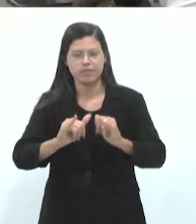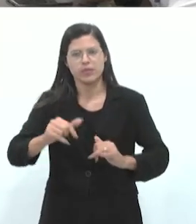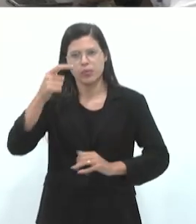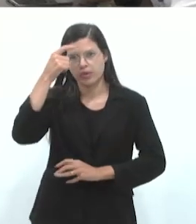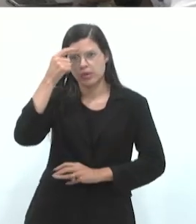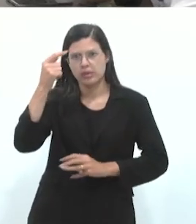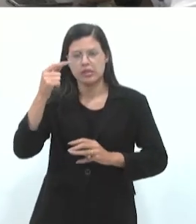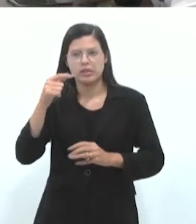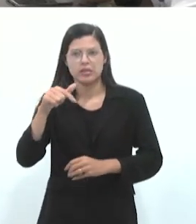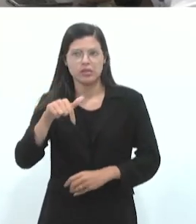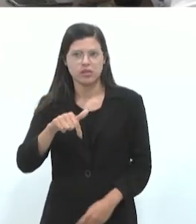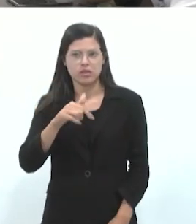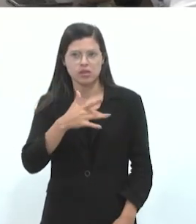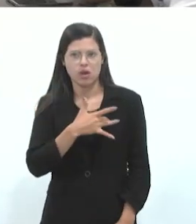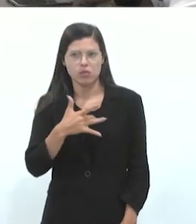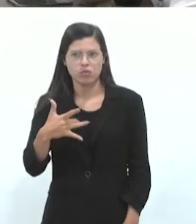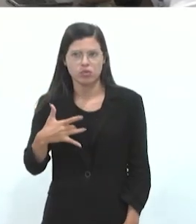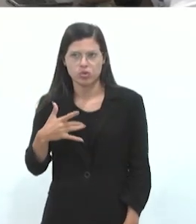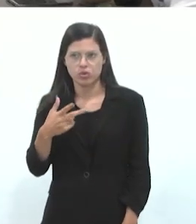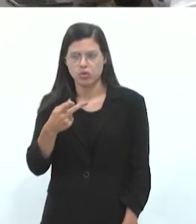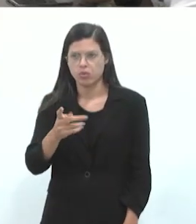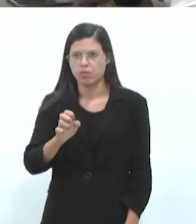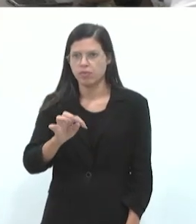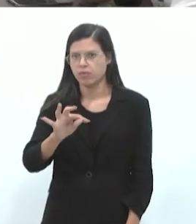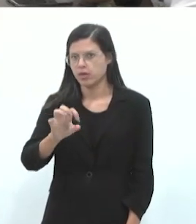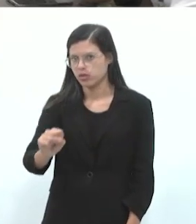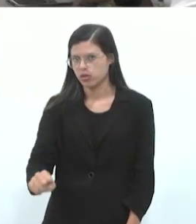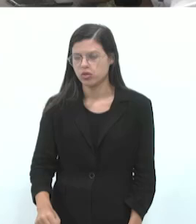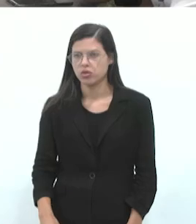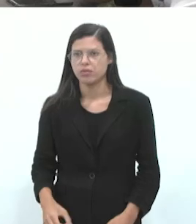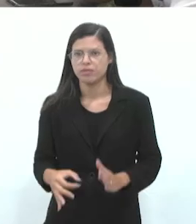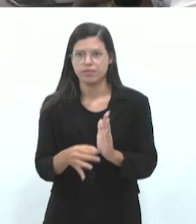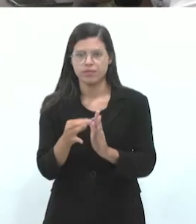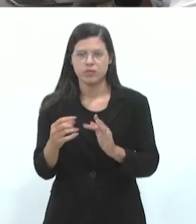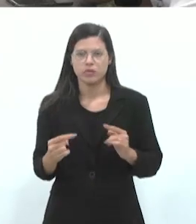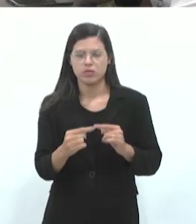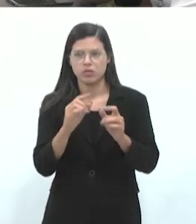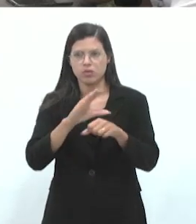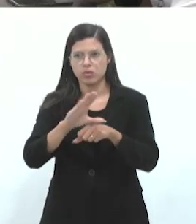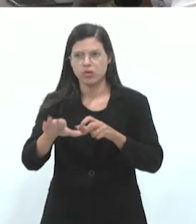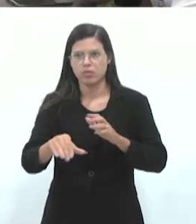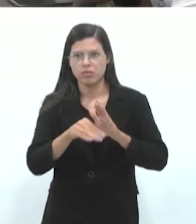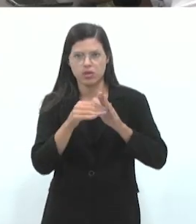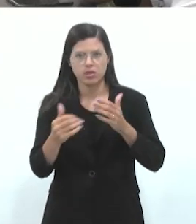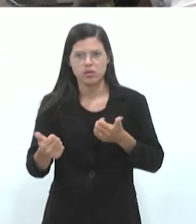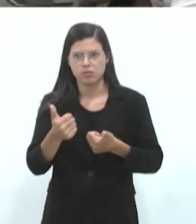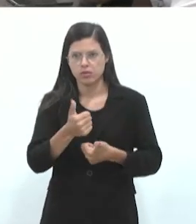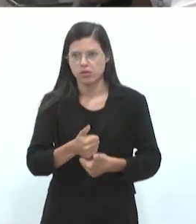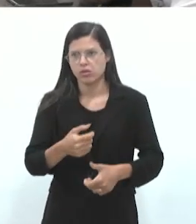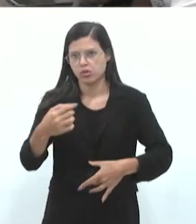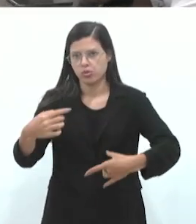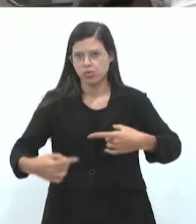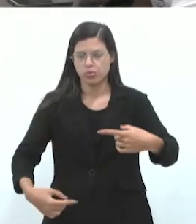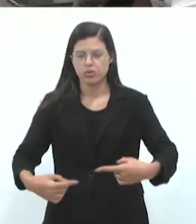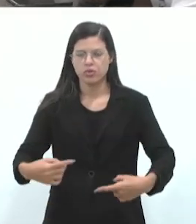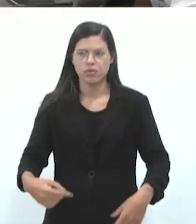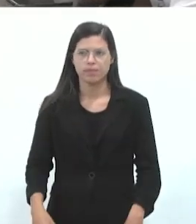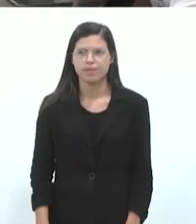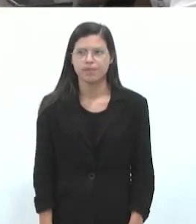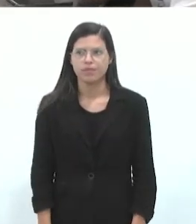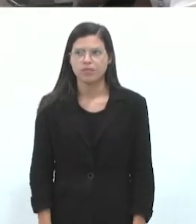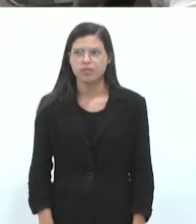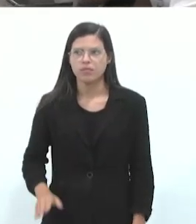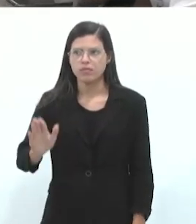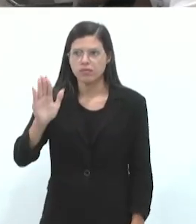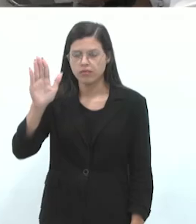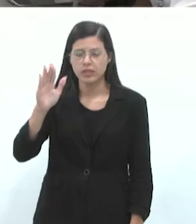dos pés. O parecer é pela constitucionalidade com emendas, concluindo por substitutivo. Em discussão. Senhor presidente, quero fazer uma